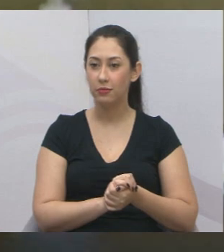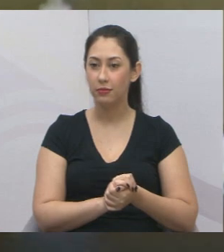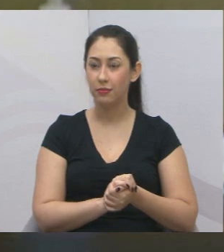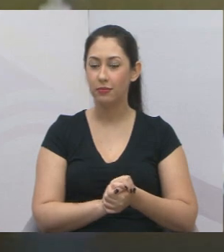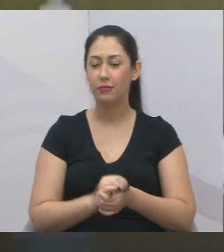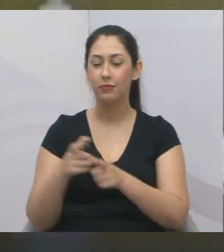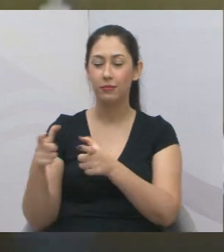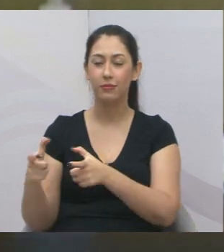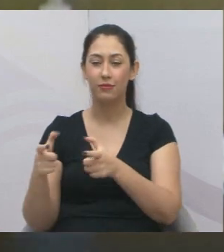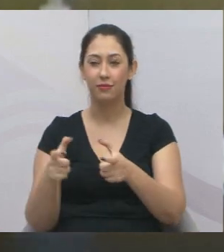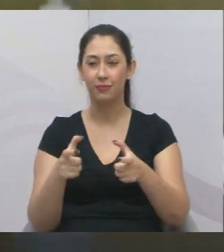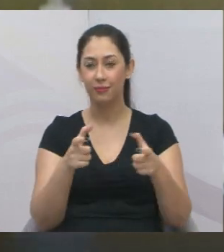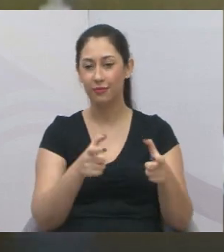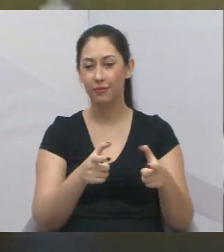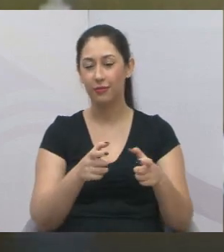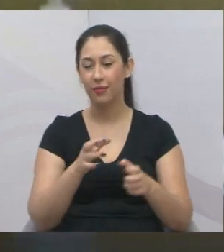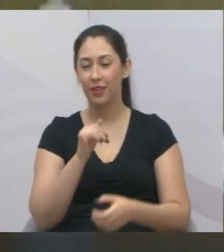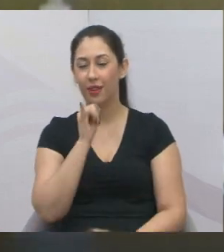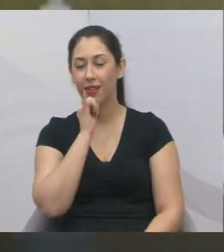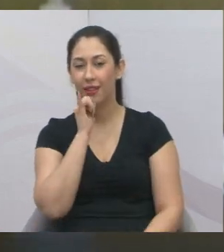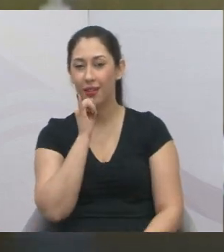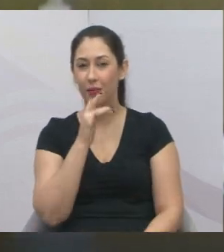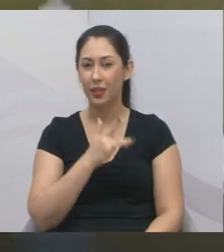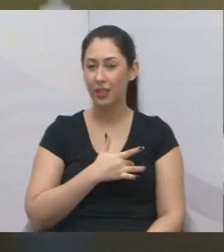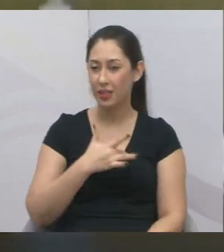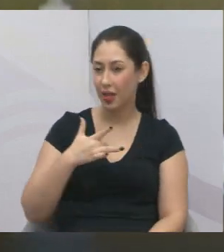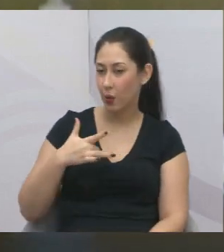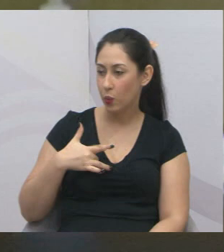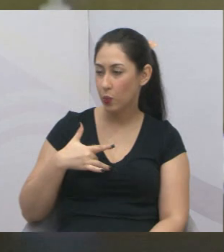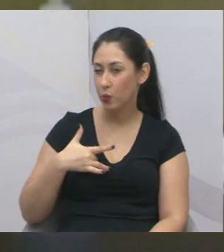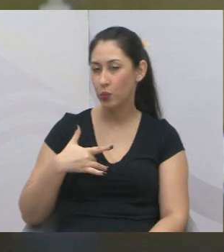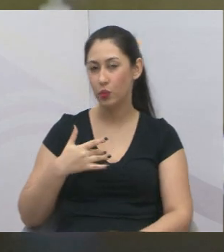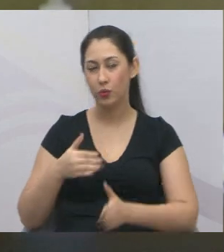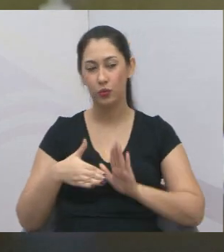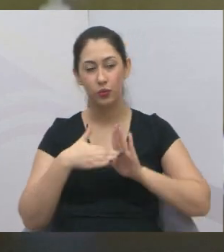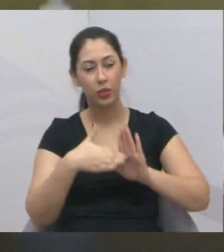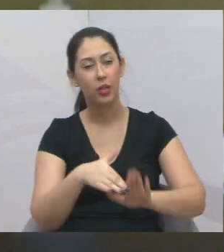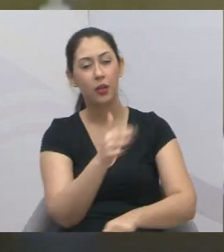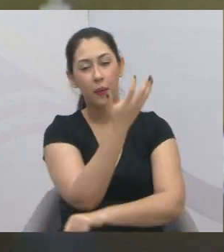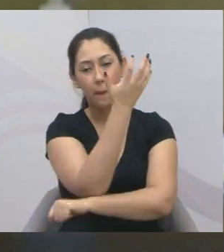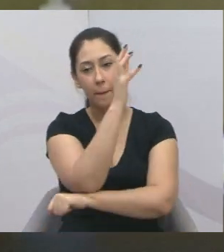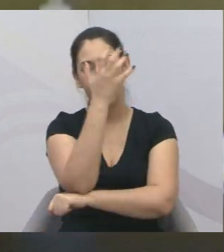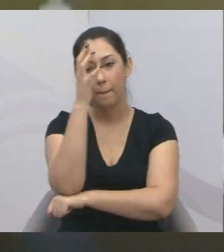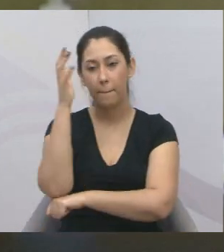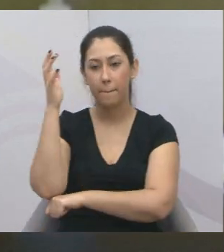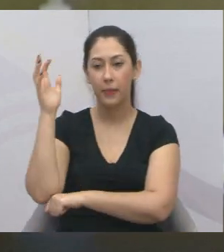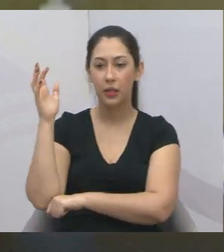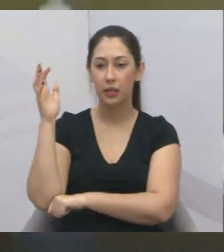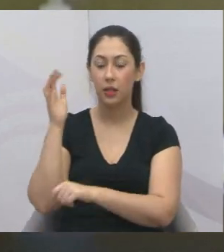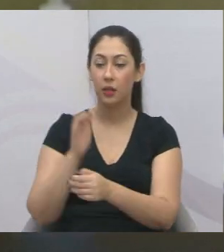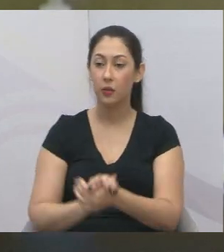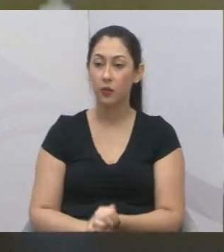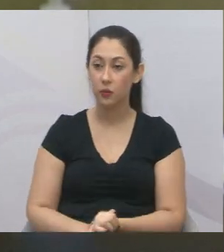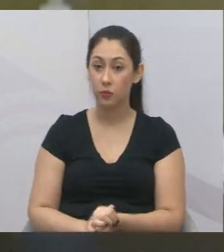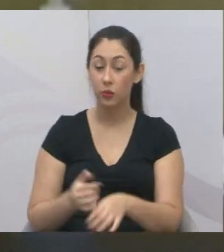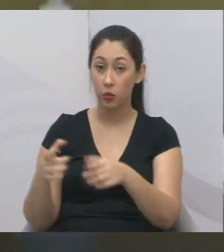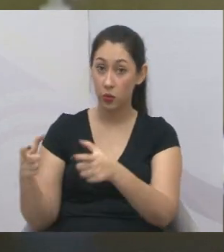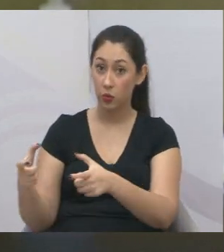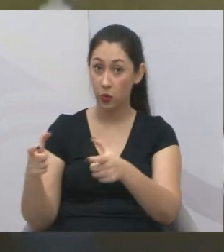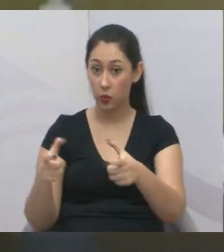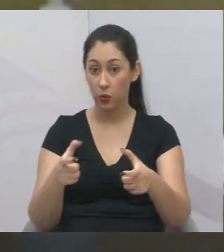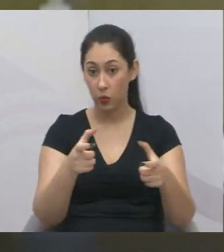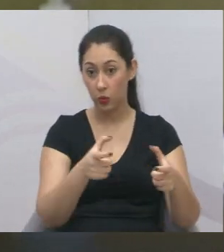alguns segmentos aqui, que nem saúde, assistência e gestão ambiental, foram segmentos